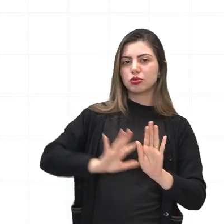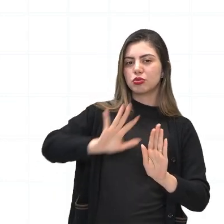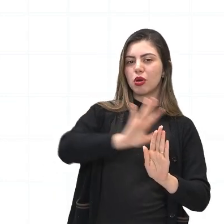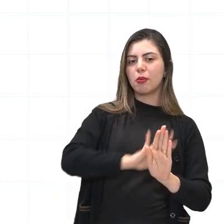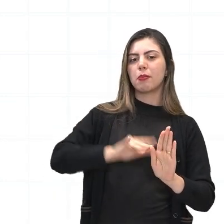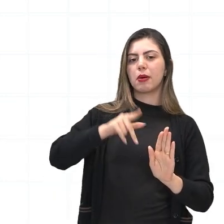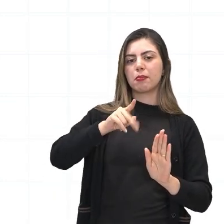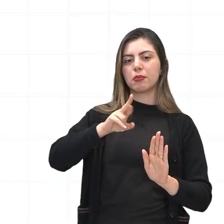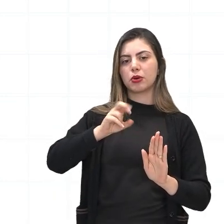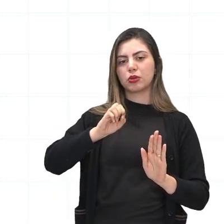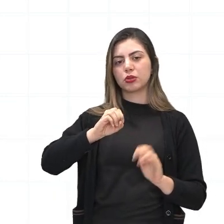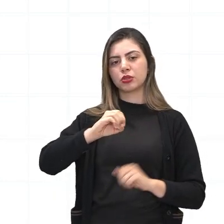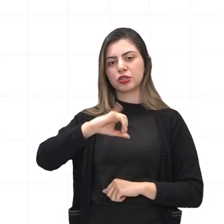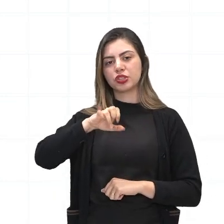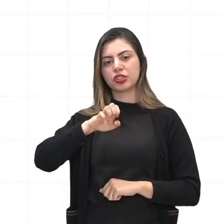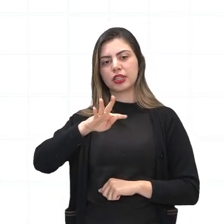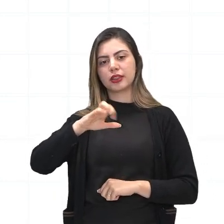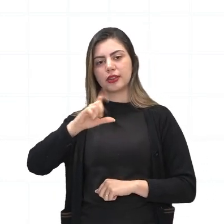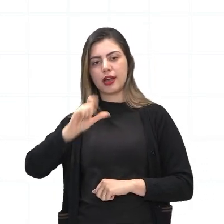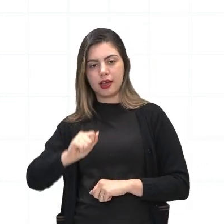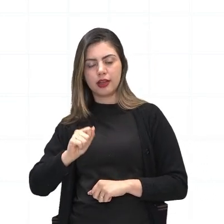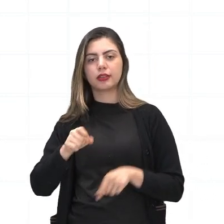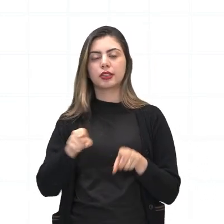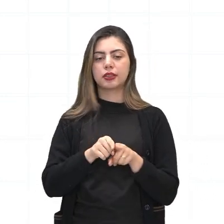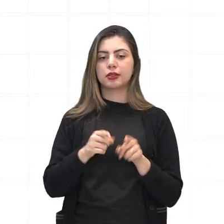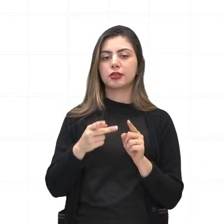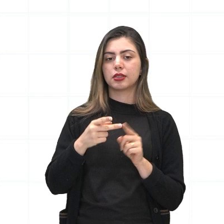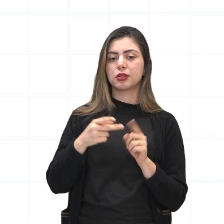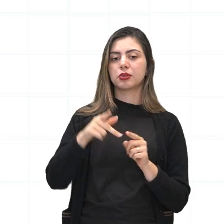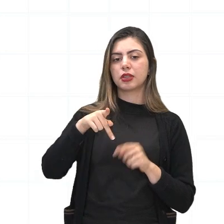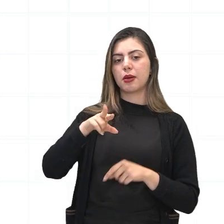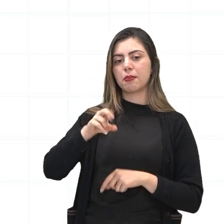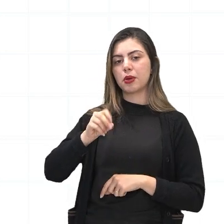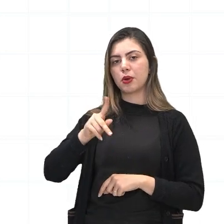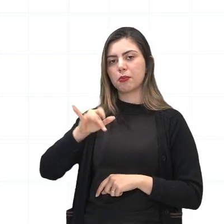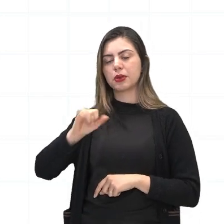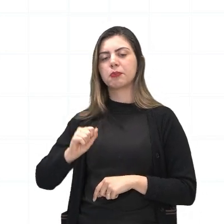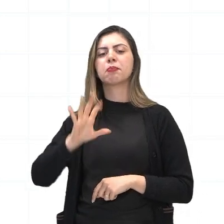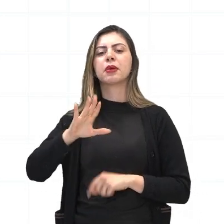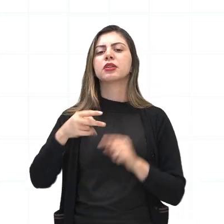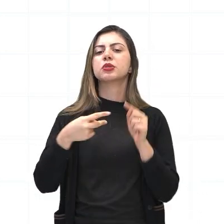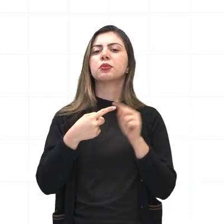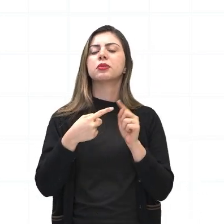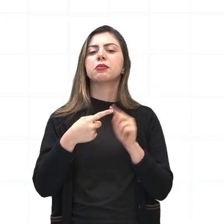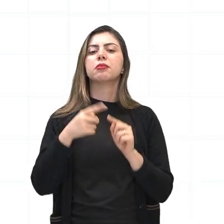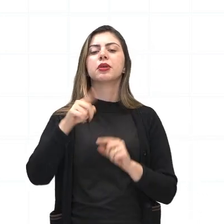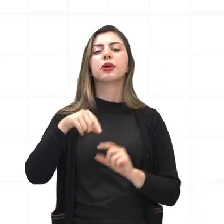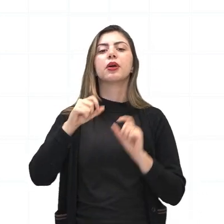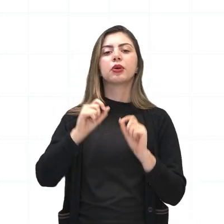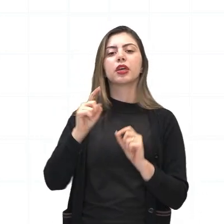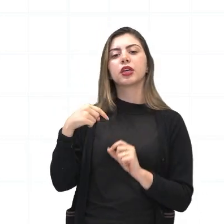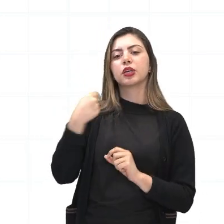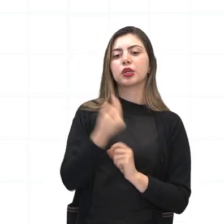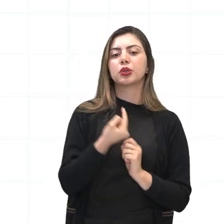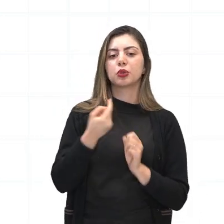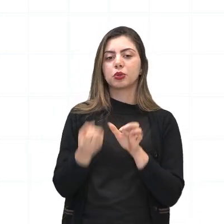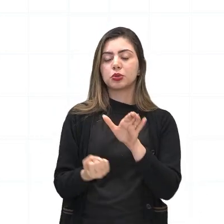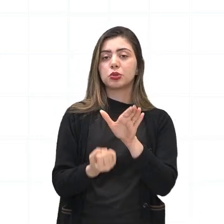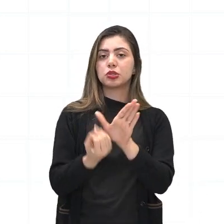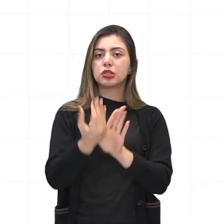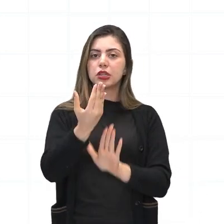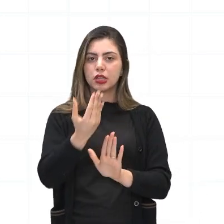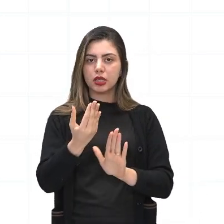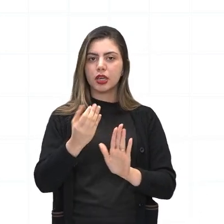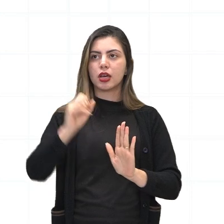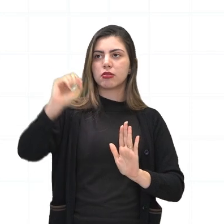Sim, onde a sombra projetada, ela passa a ser o objeto iluminado, projetando uma sombra